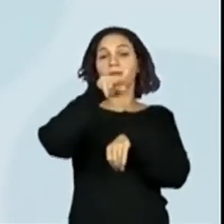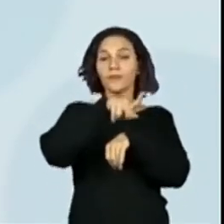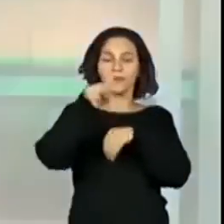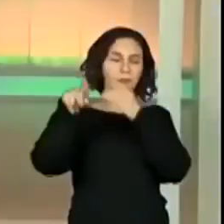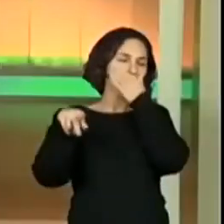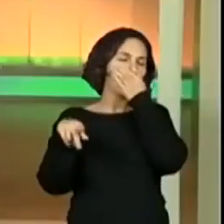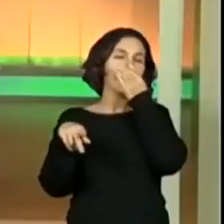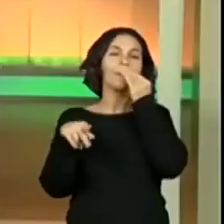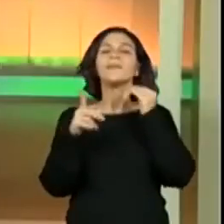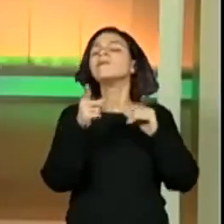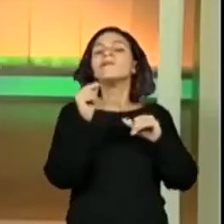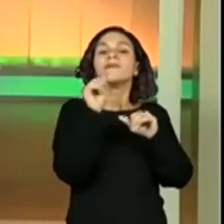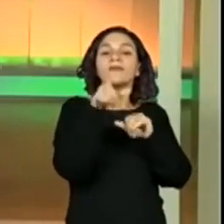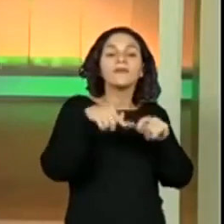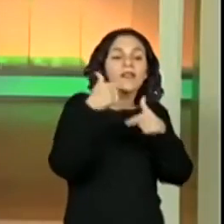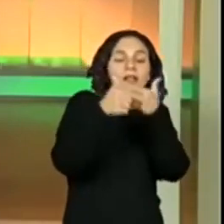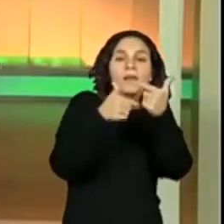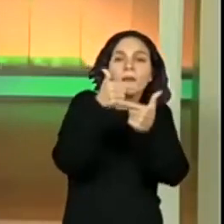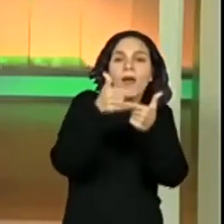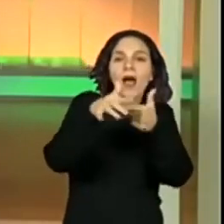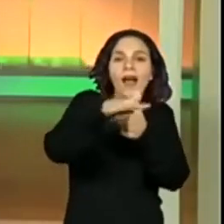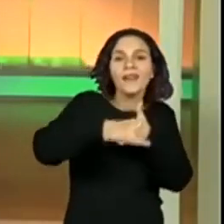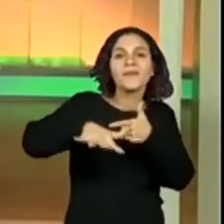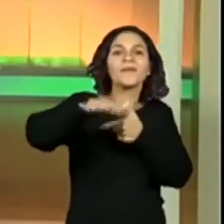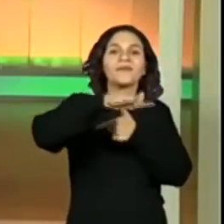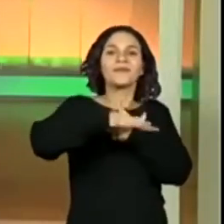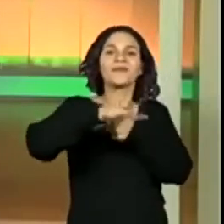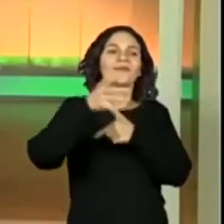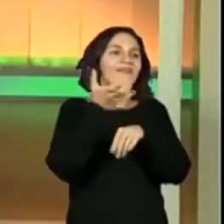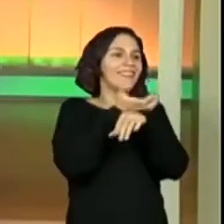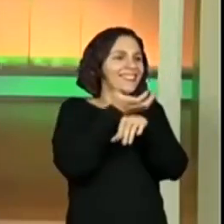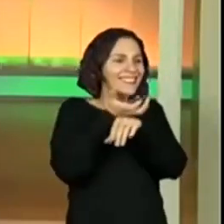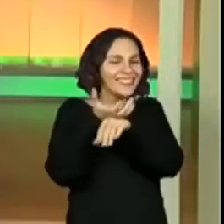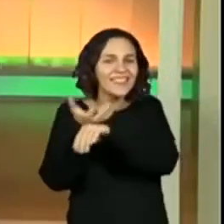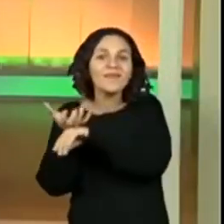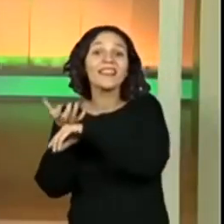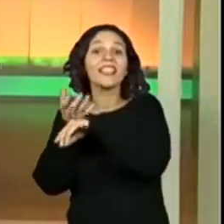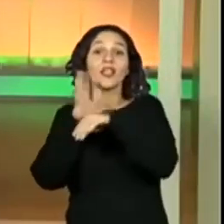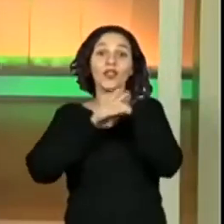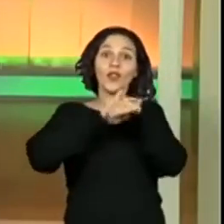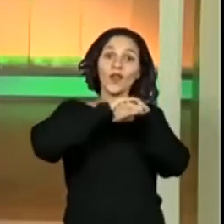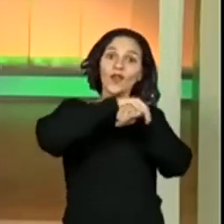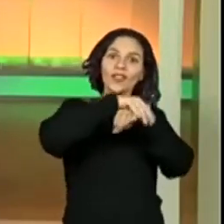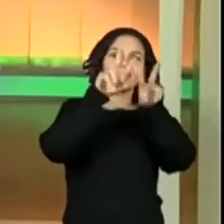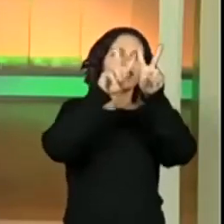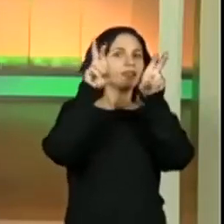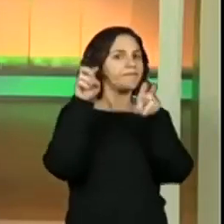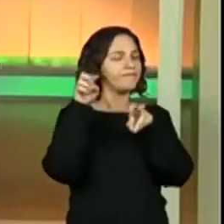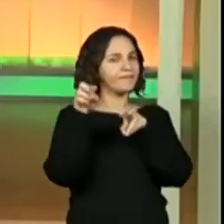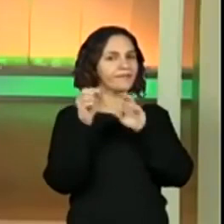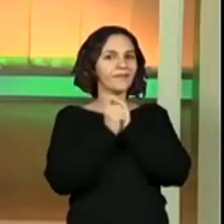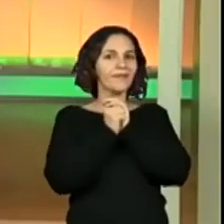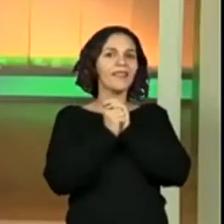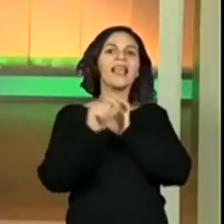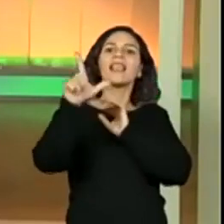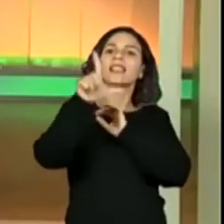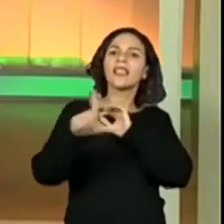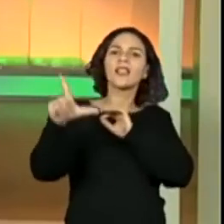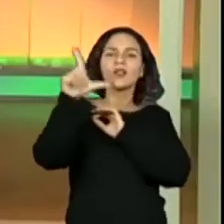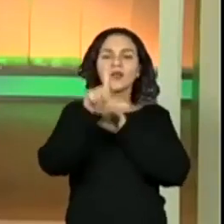professores trabalharem, né, nas suas várias disciplinas, o que a noite traz. Na literatura,